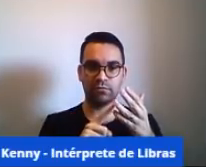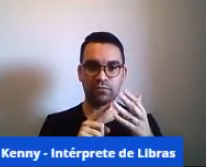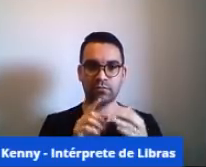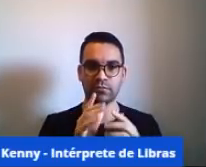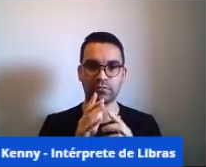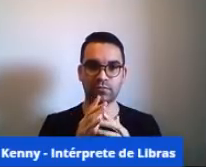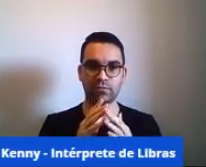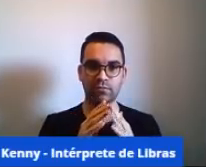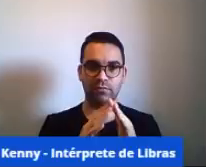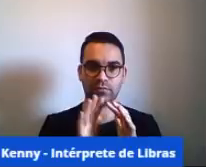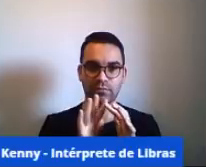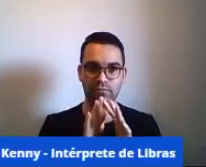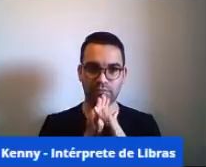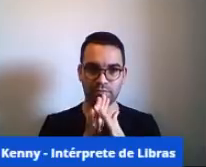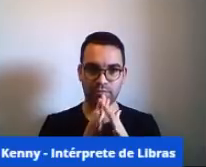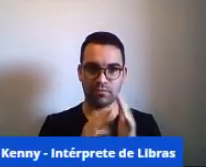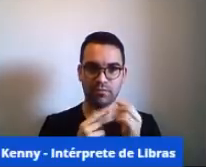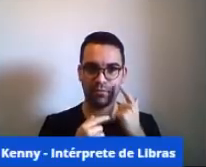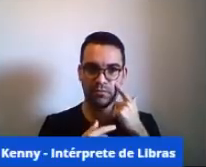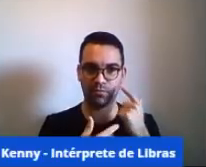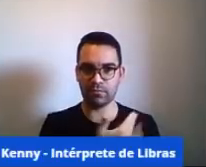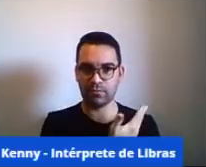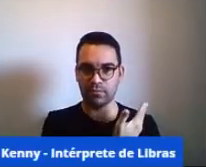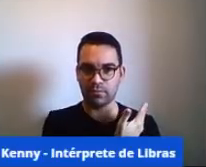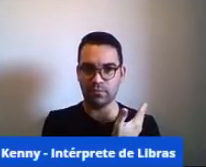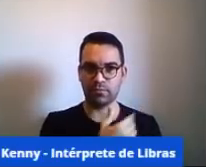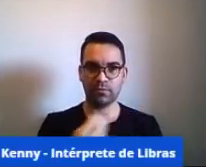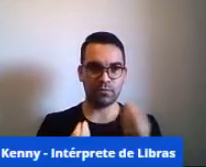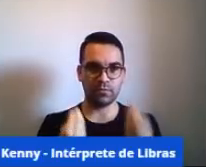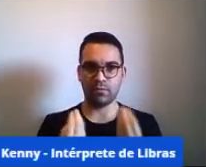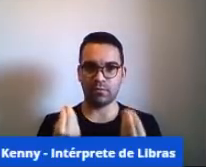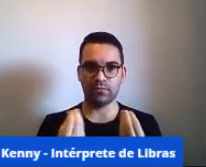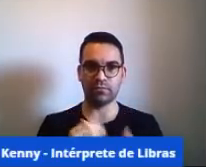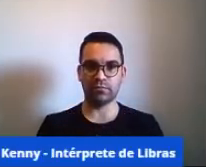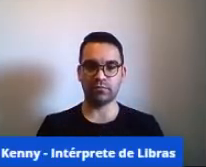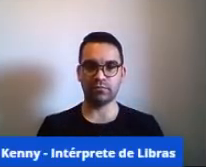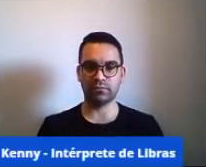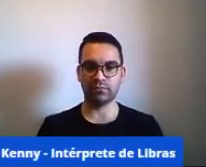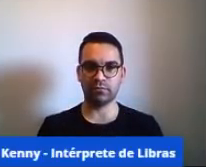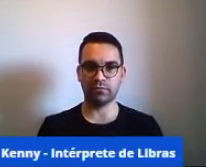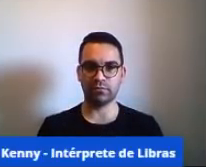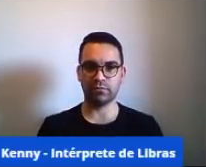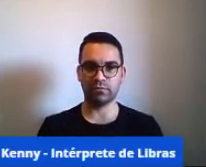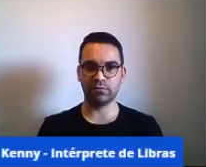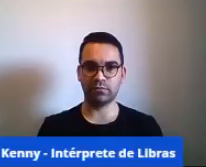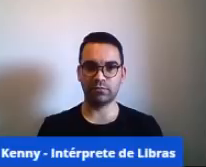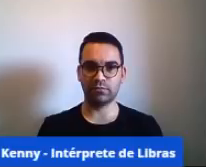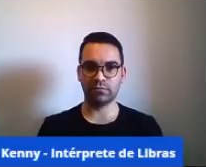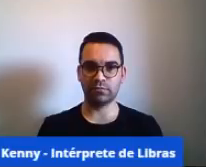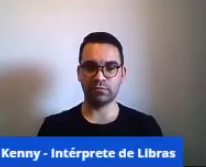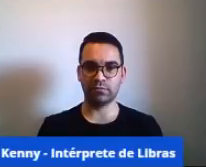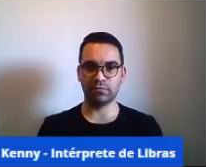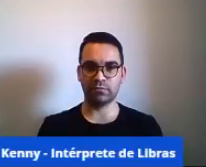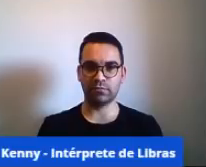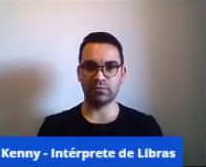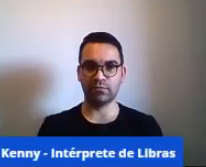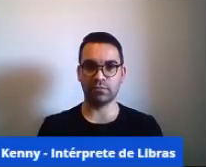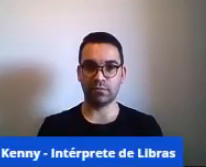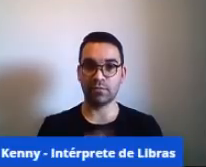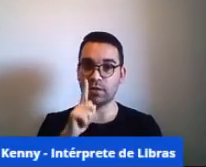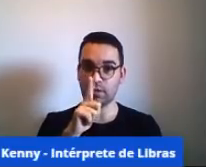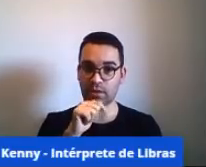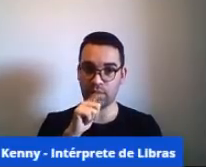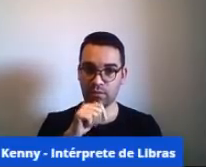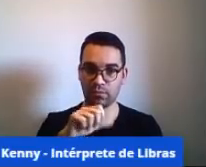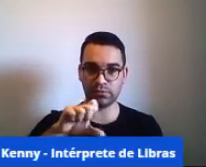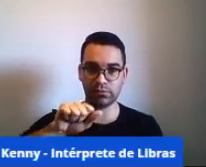dos dois lados, esfregando a ponta dos dedos contra a palma da outra mão. O procedimento com água e